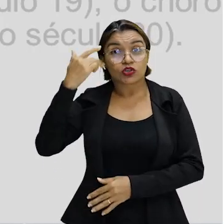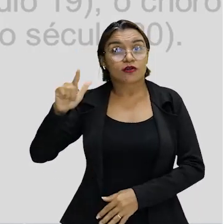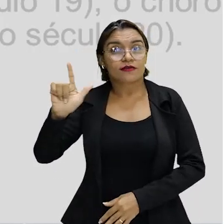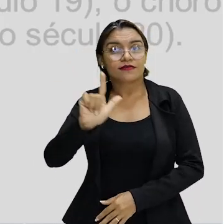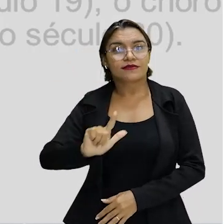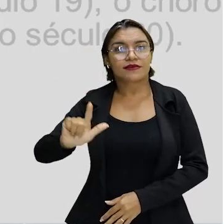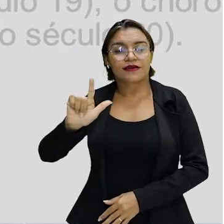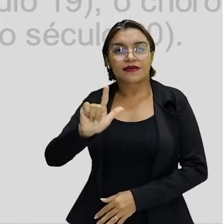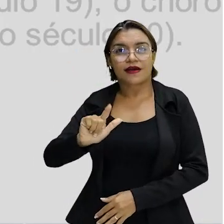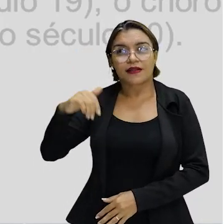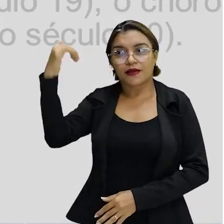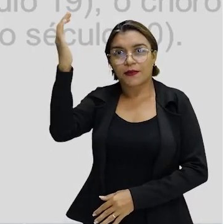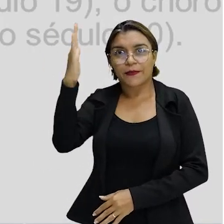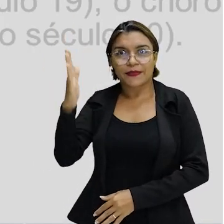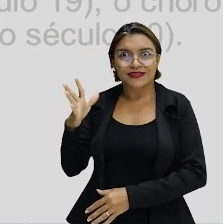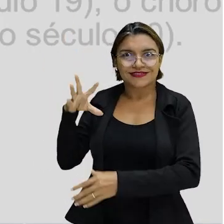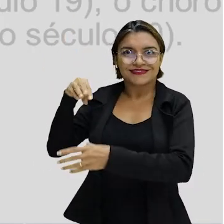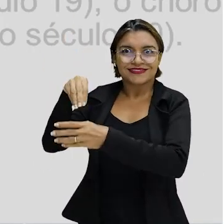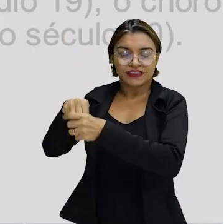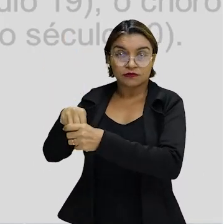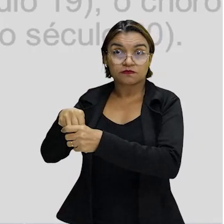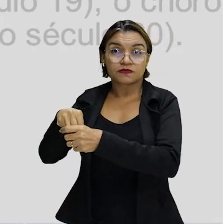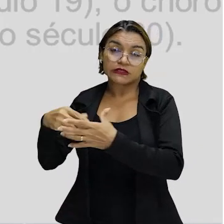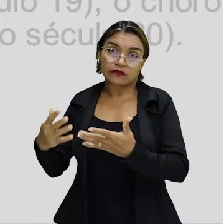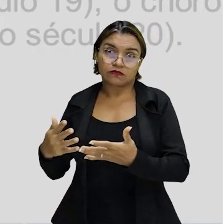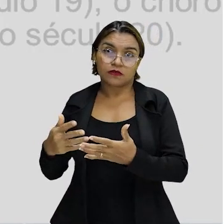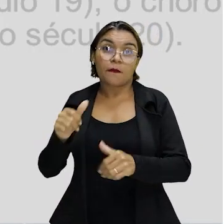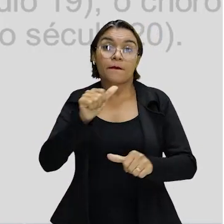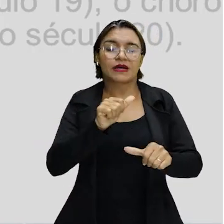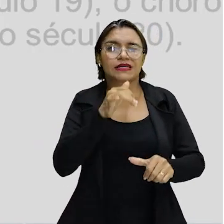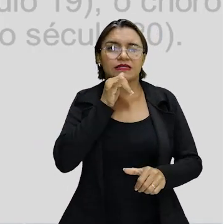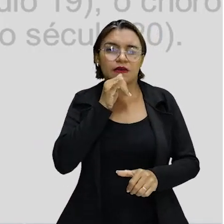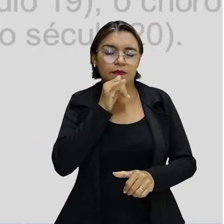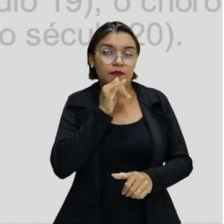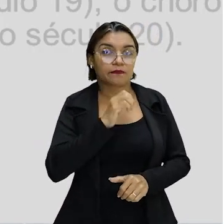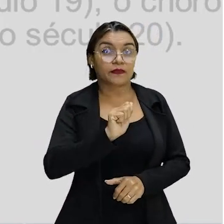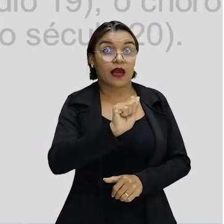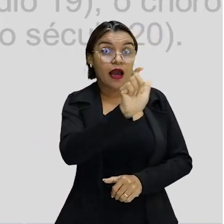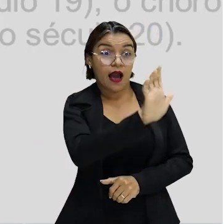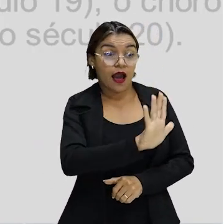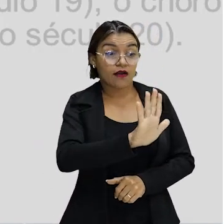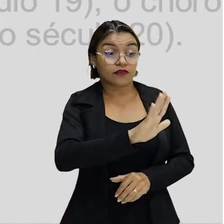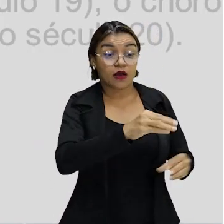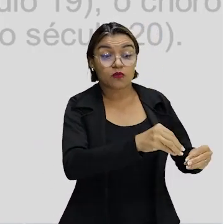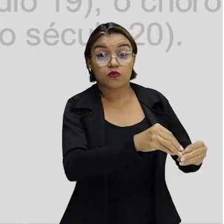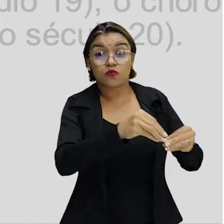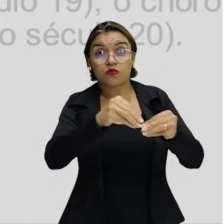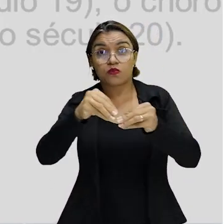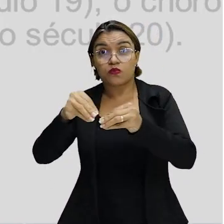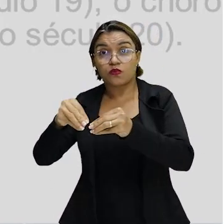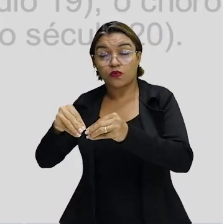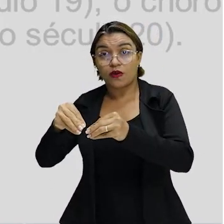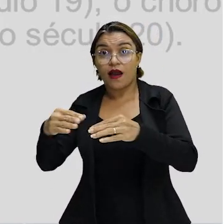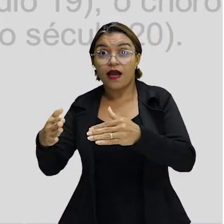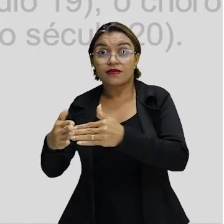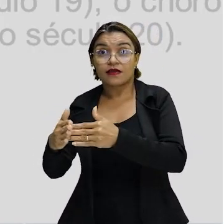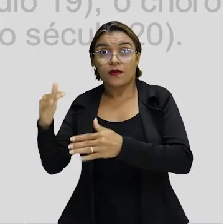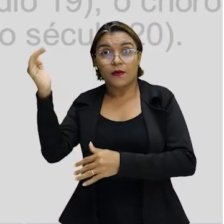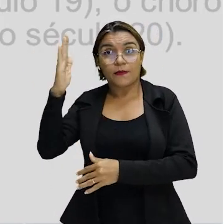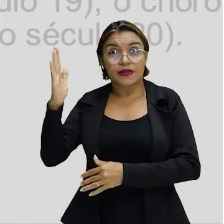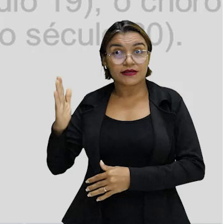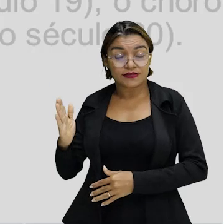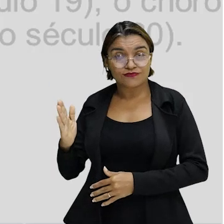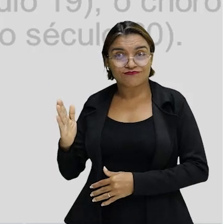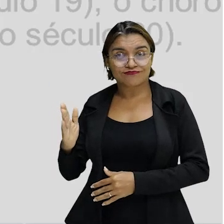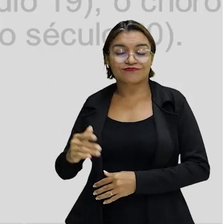Brasil. E aí veio esse êxodo, ou seja, eles saíram da África, detalhe, contra a vontade, e vieram